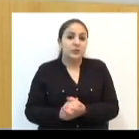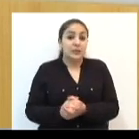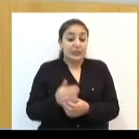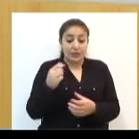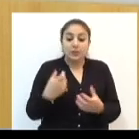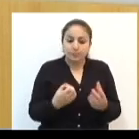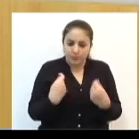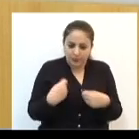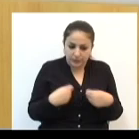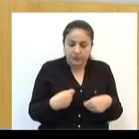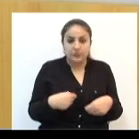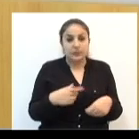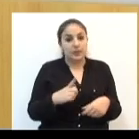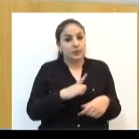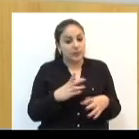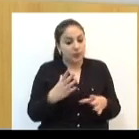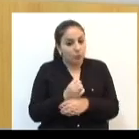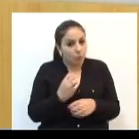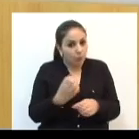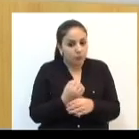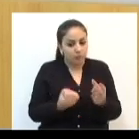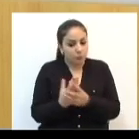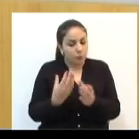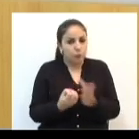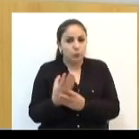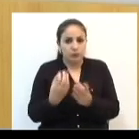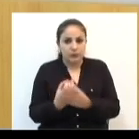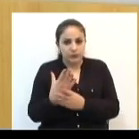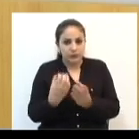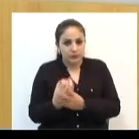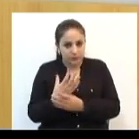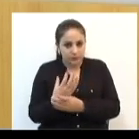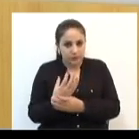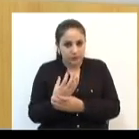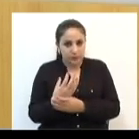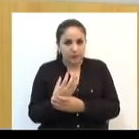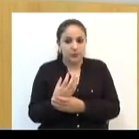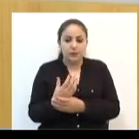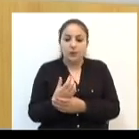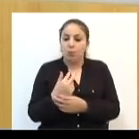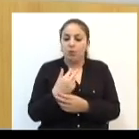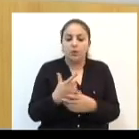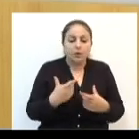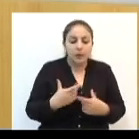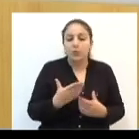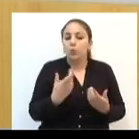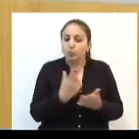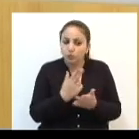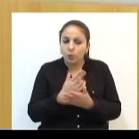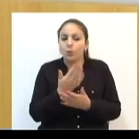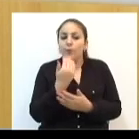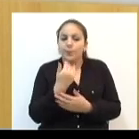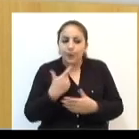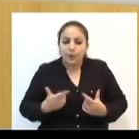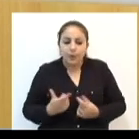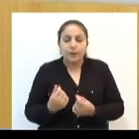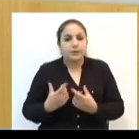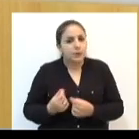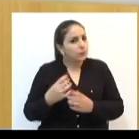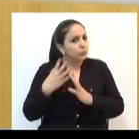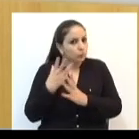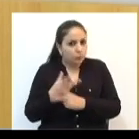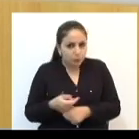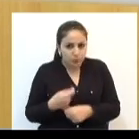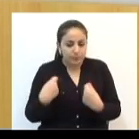tem despesas, as contas acontecem, as despesas o agricultor segue comendo, gastando e dirigindo, e algo tem que ser feito